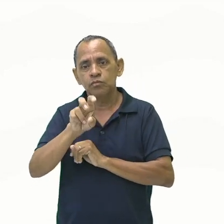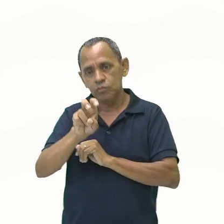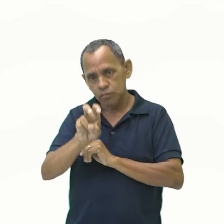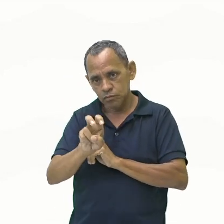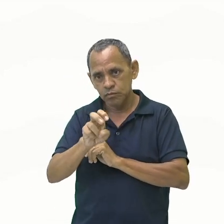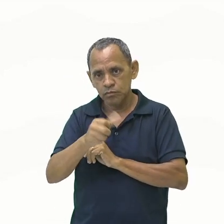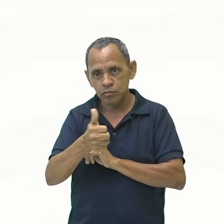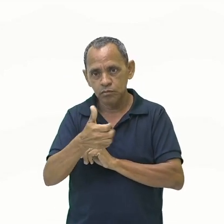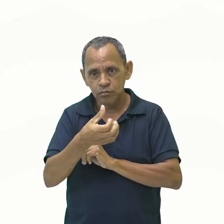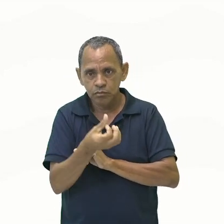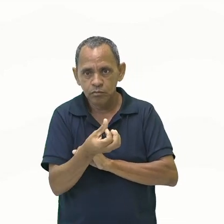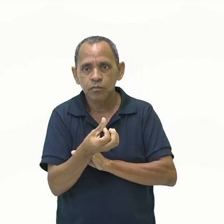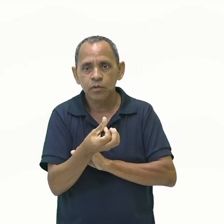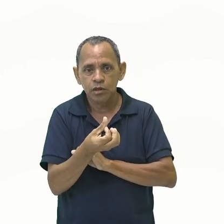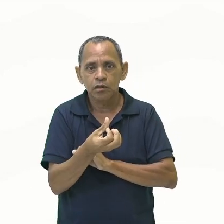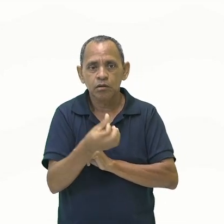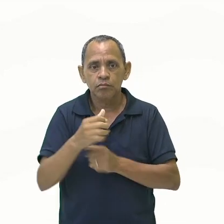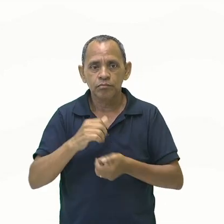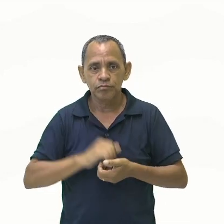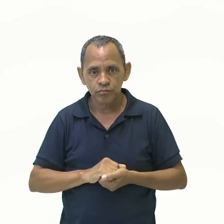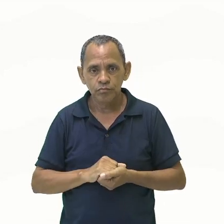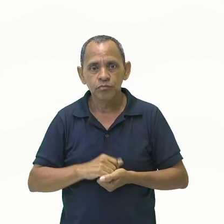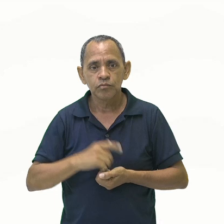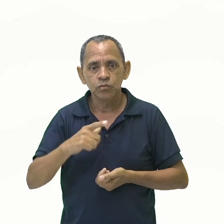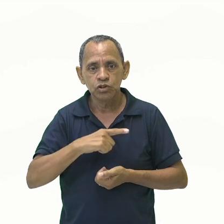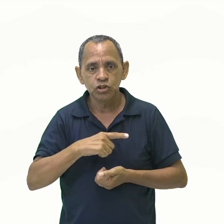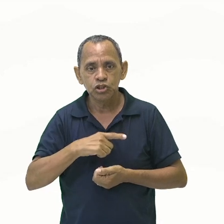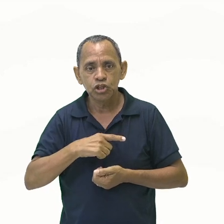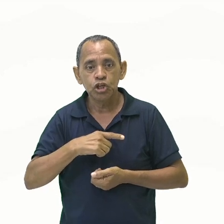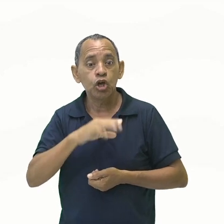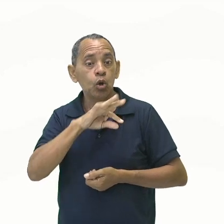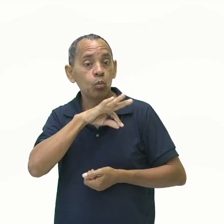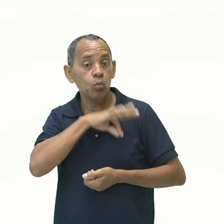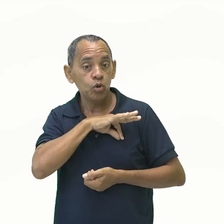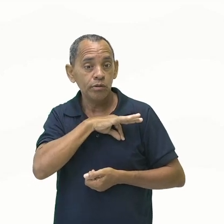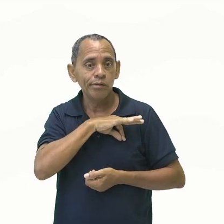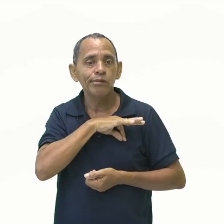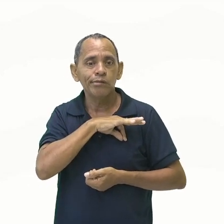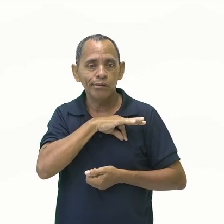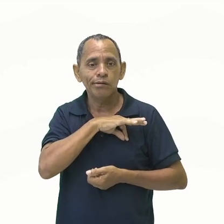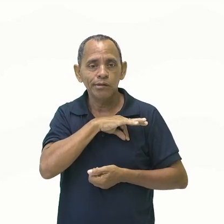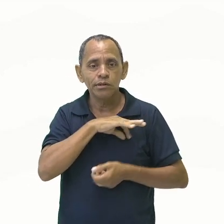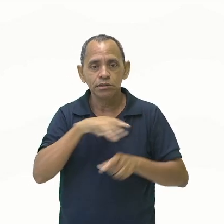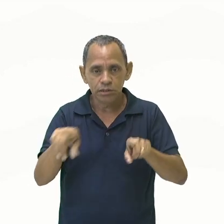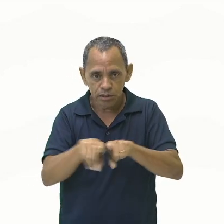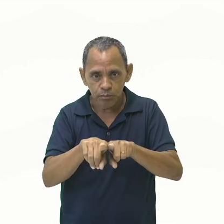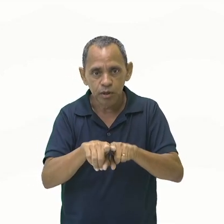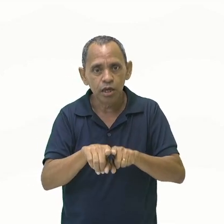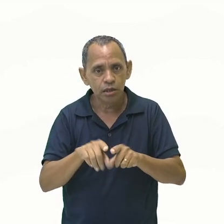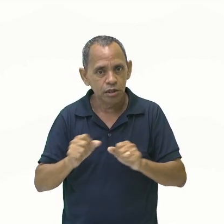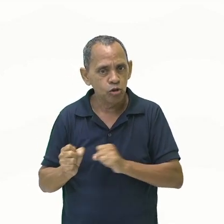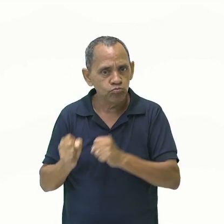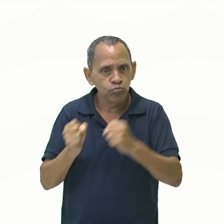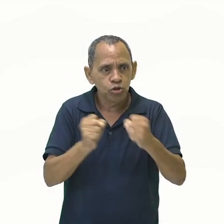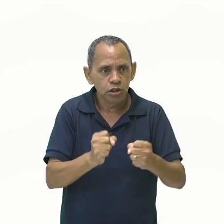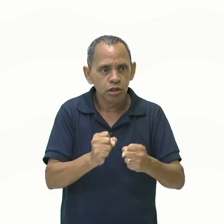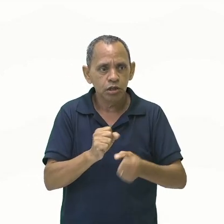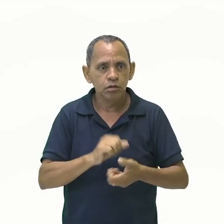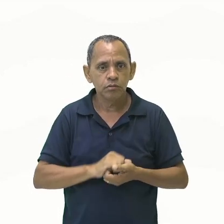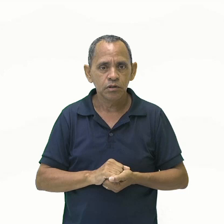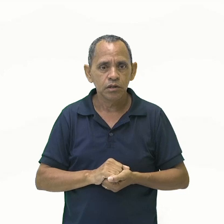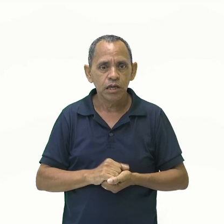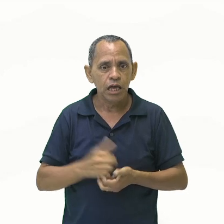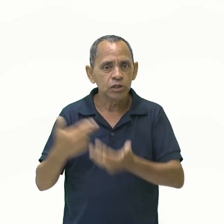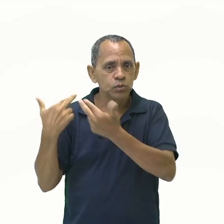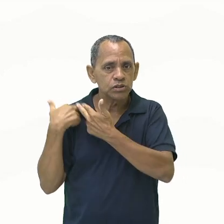como principal atribuição exercer o poder de polícia ambiental, é quem fiscaliza, sabe? É quem vai lá verificar o